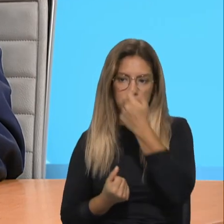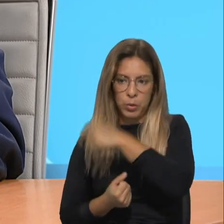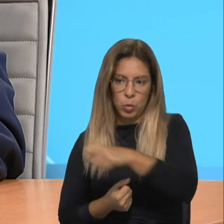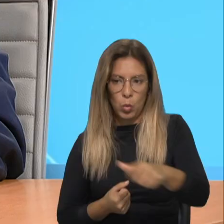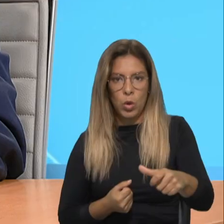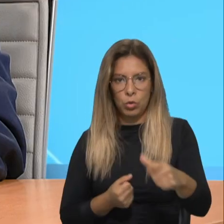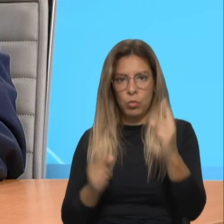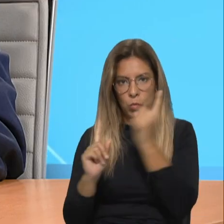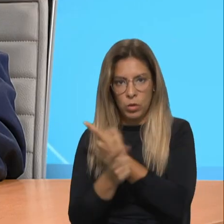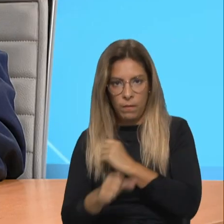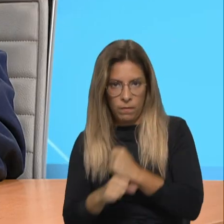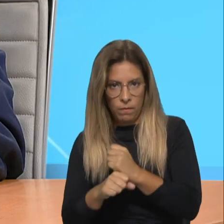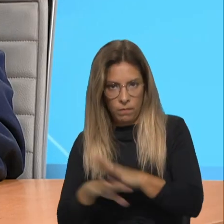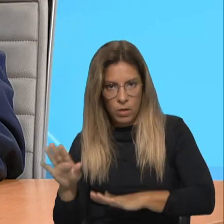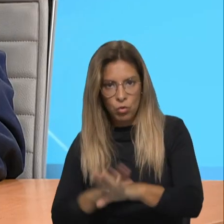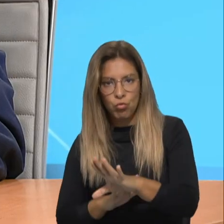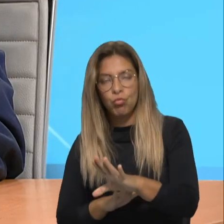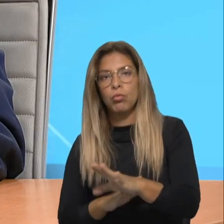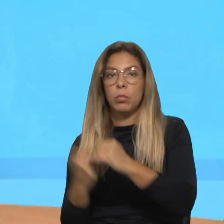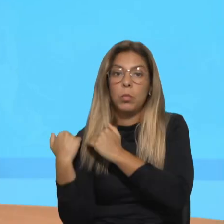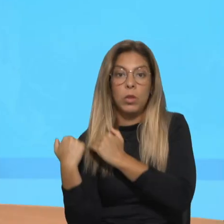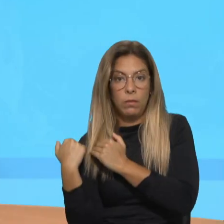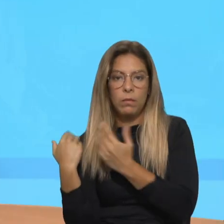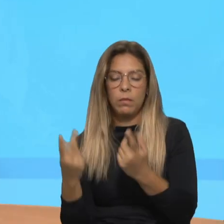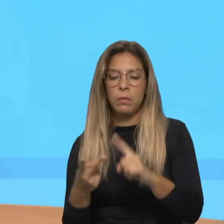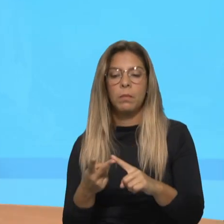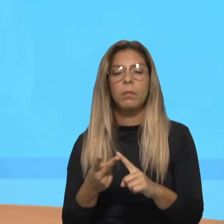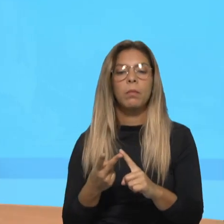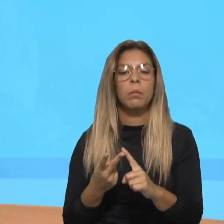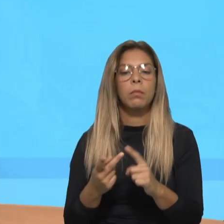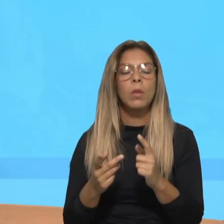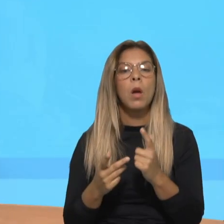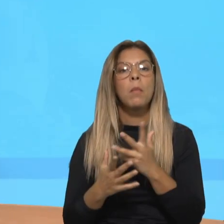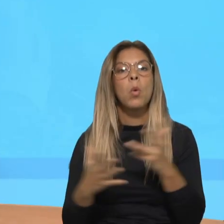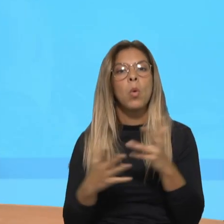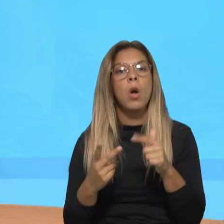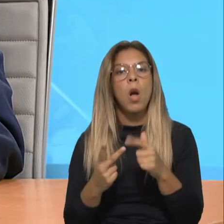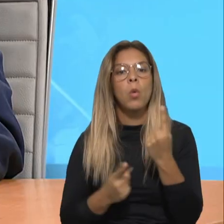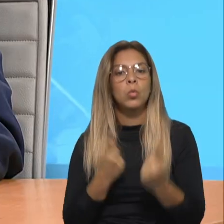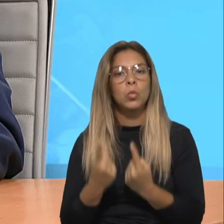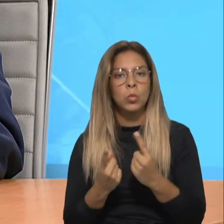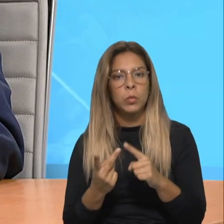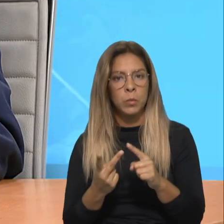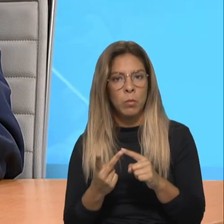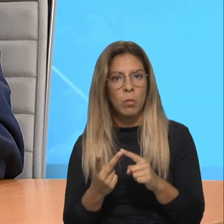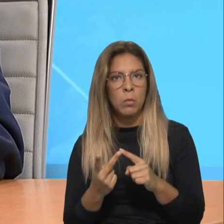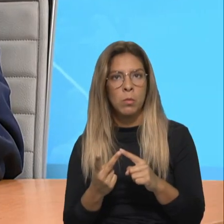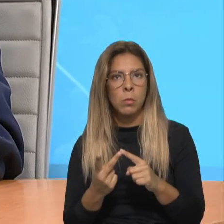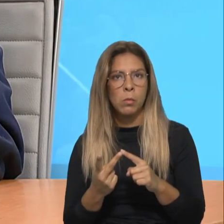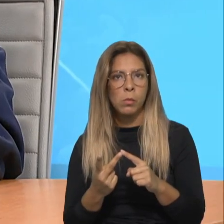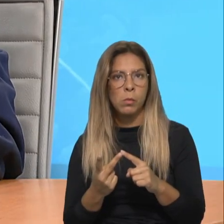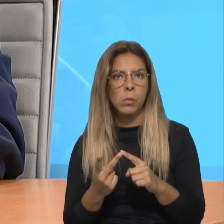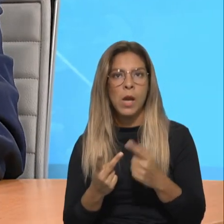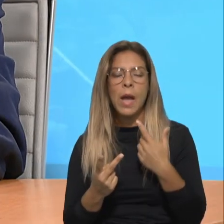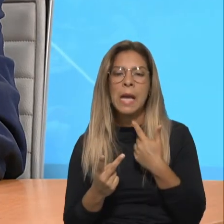música, portanto, daqueles que são responsáveis, que muitos ainda pouco mais é do que, como se costuma dizer, de Espírito Santo de orelha.